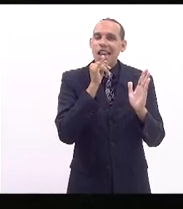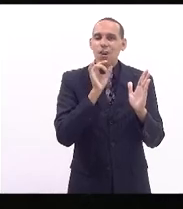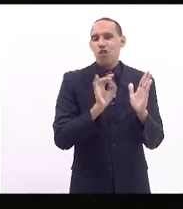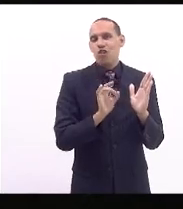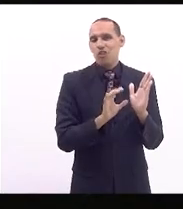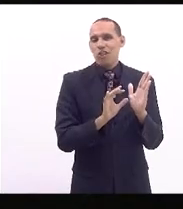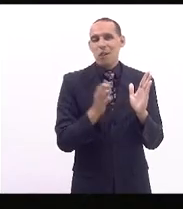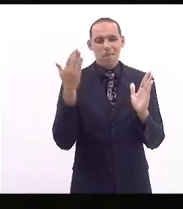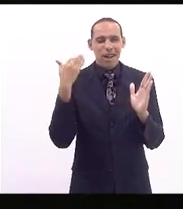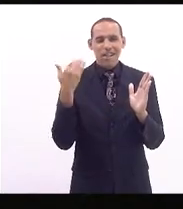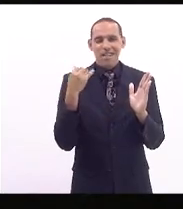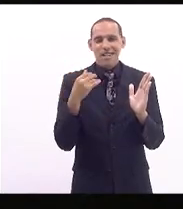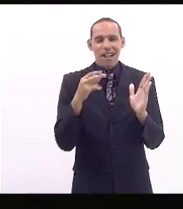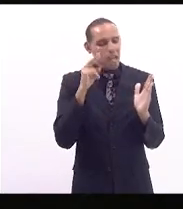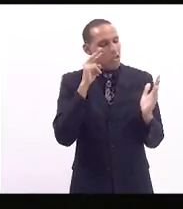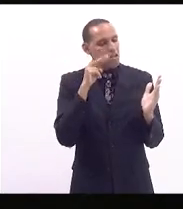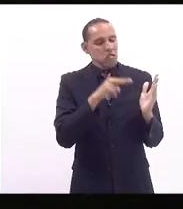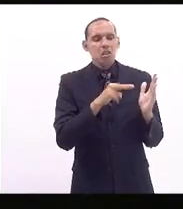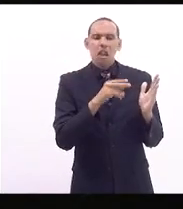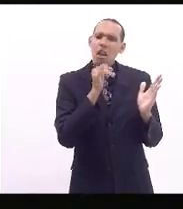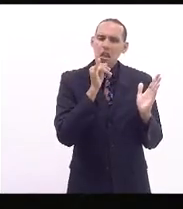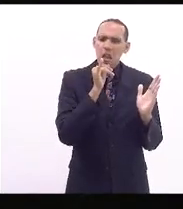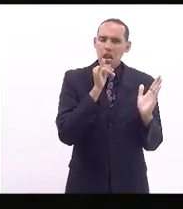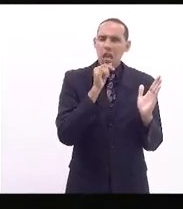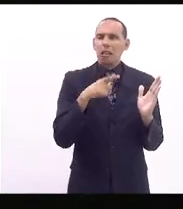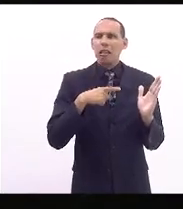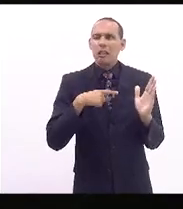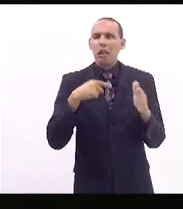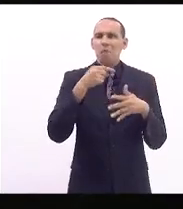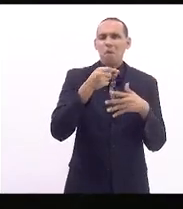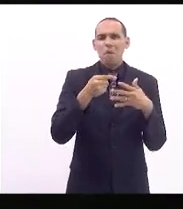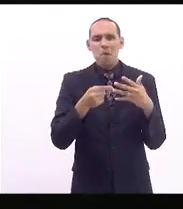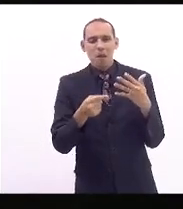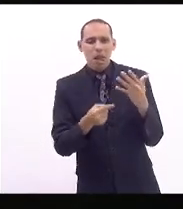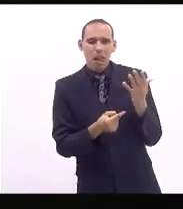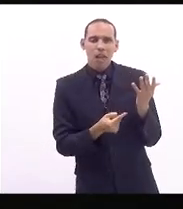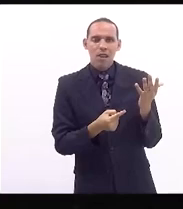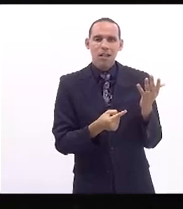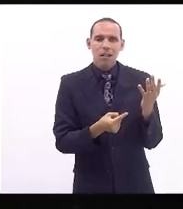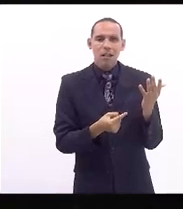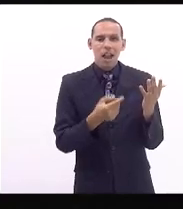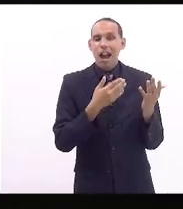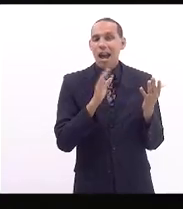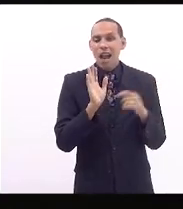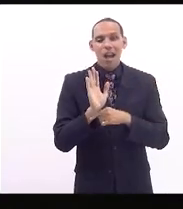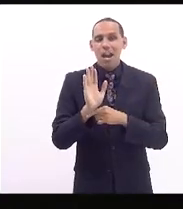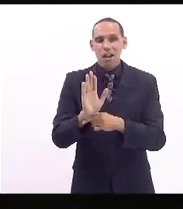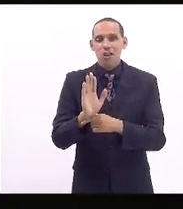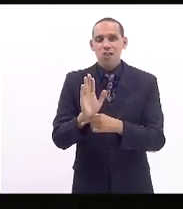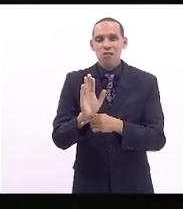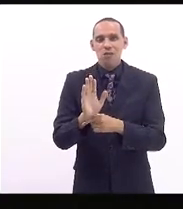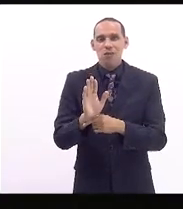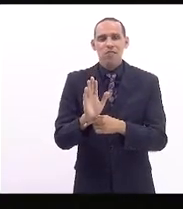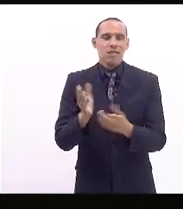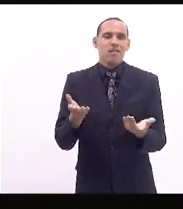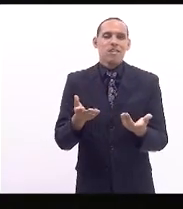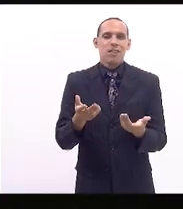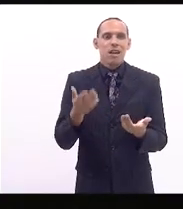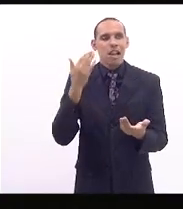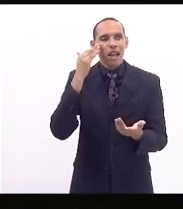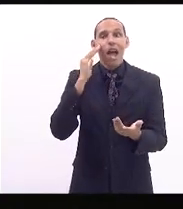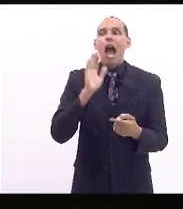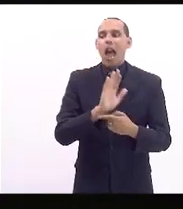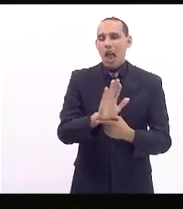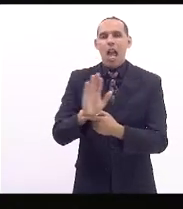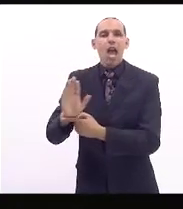exemplificativo era um exemplo que é servia para socorrer pessoas